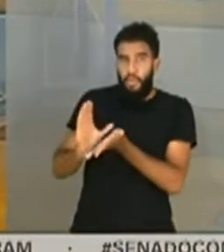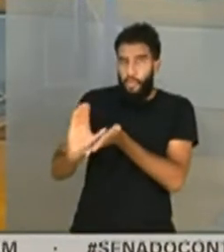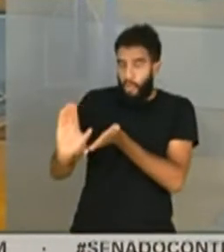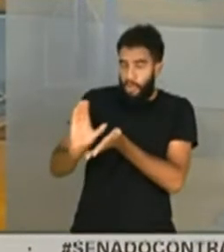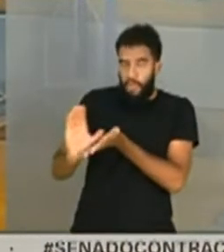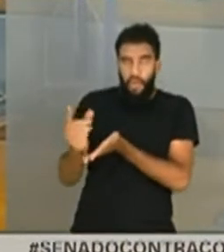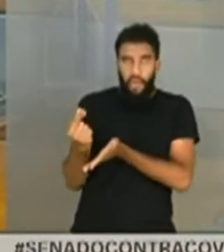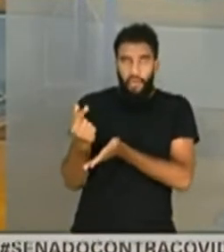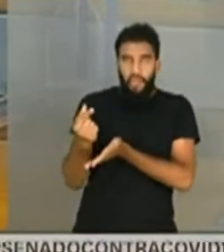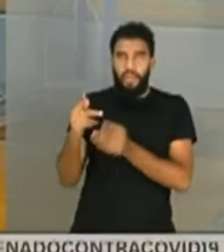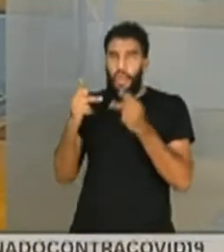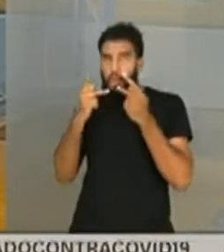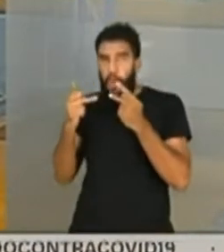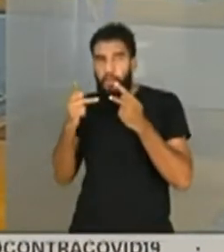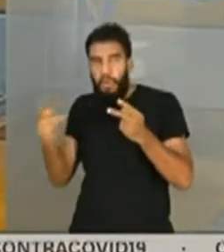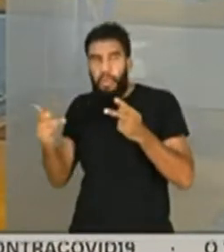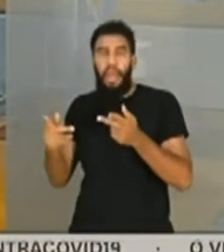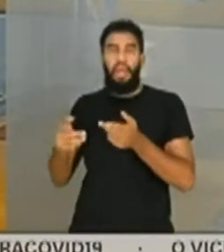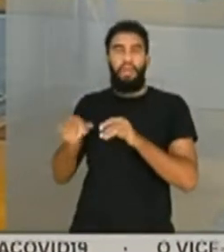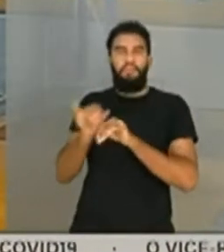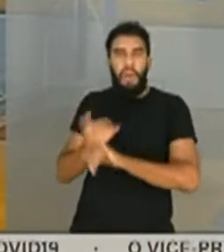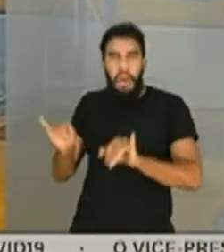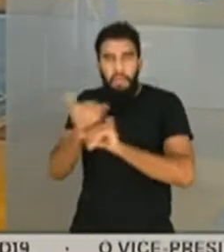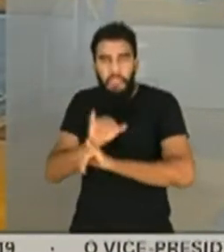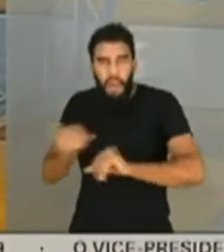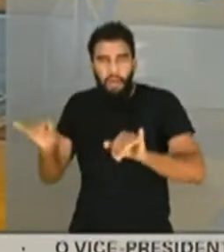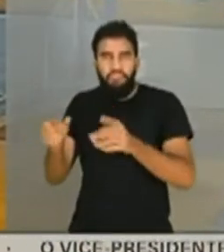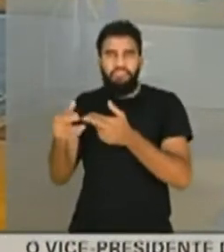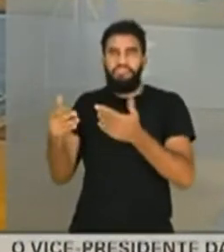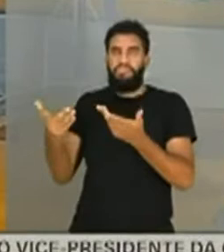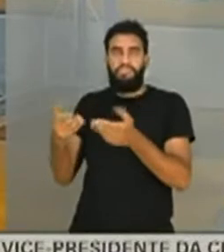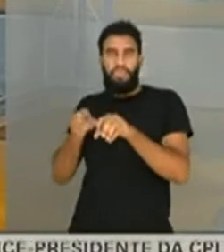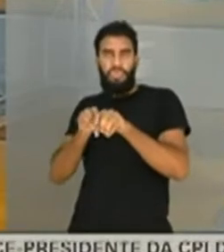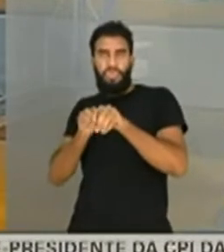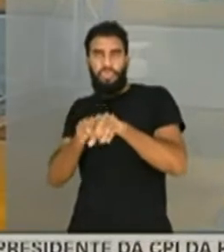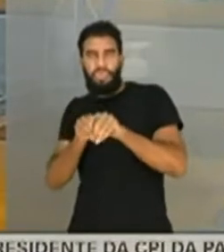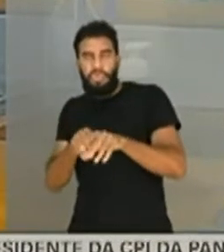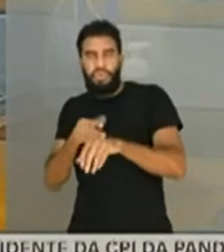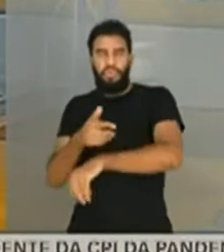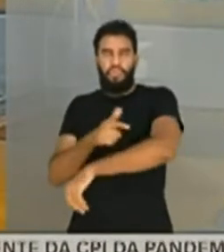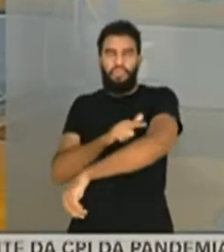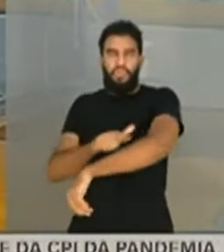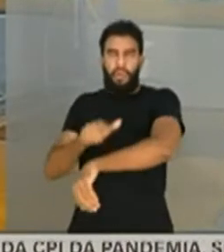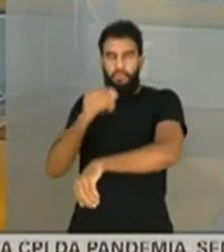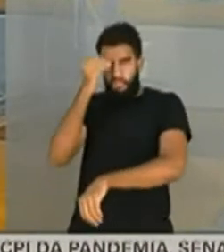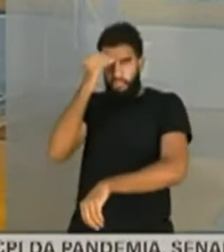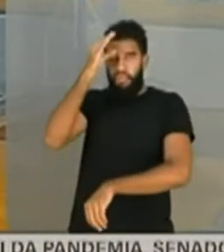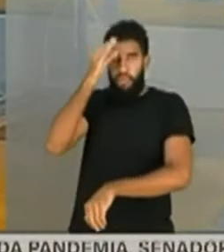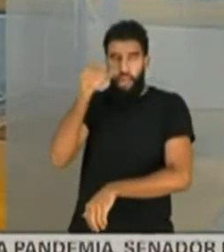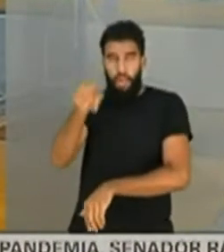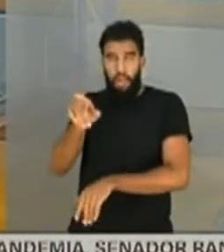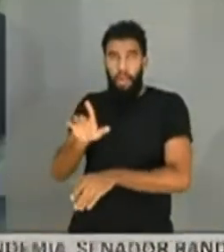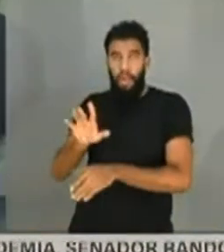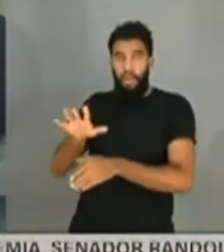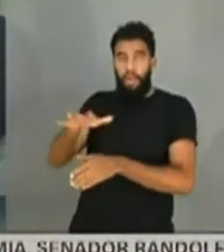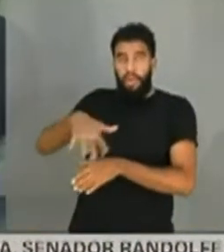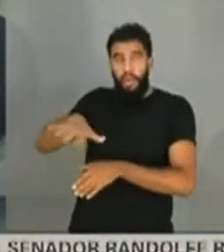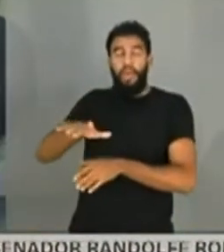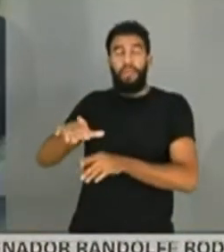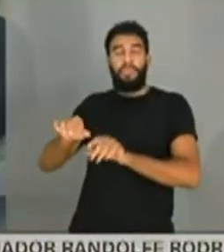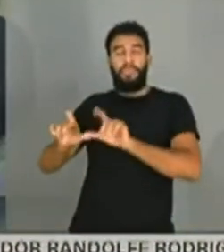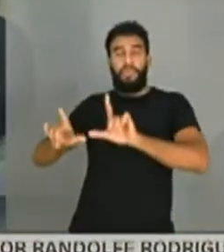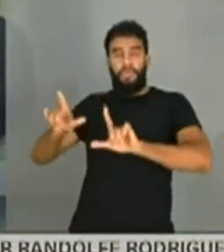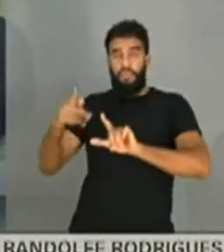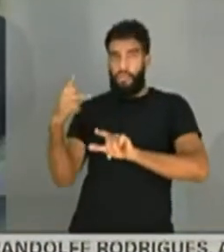verba publicitária em campanhas, sejam educativas ou não, no seu grupo de televisão? Olha, senador, é